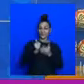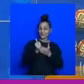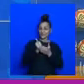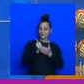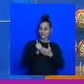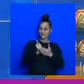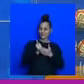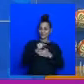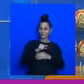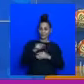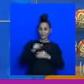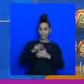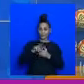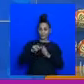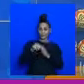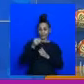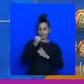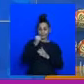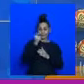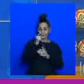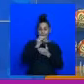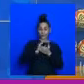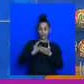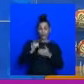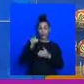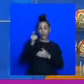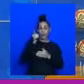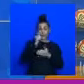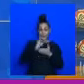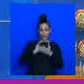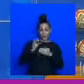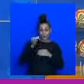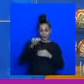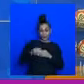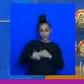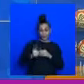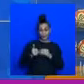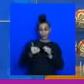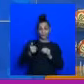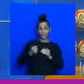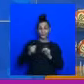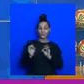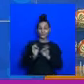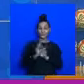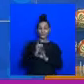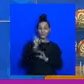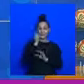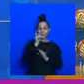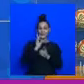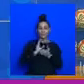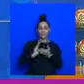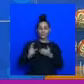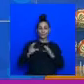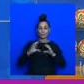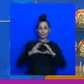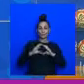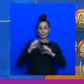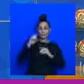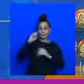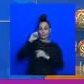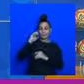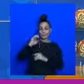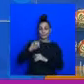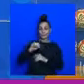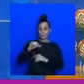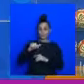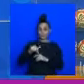chegando. Você tem muitas chances de ganhar. Ganha a partir de 11 acertos na Loto Fácil. Bola preta 07. Preta